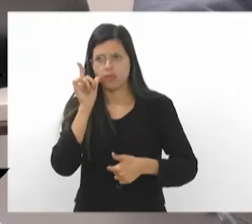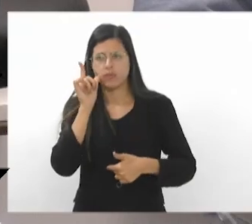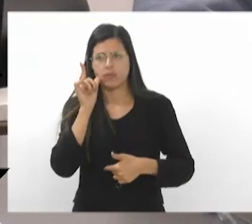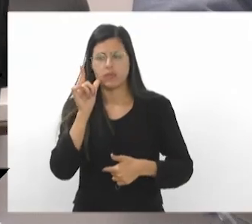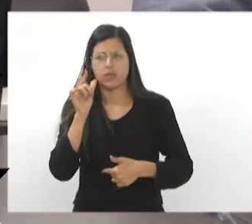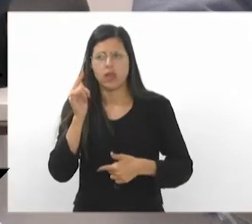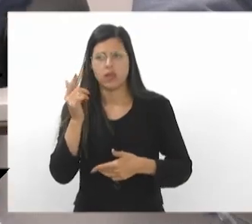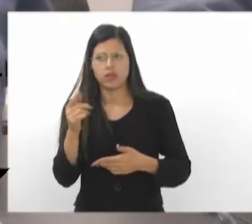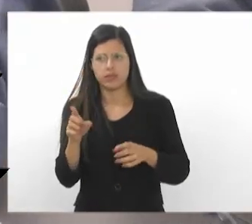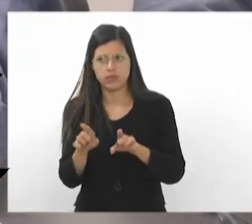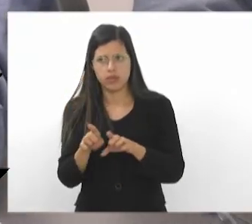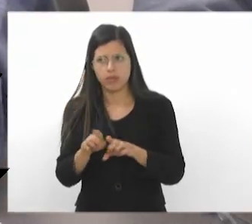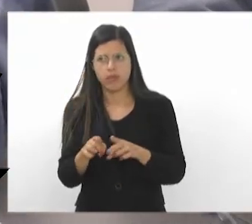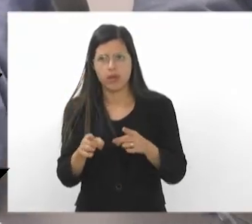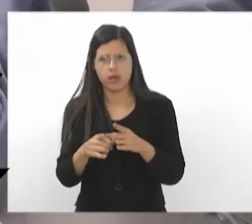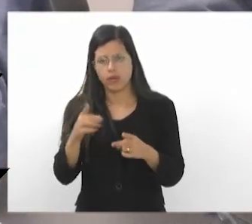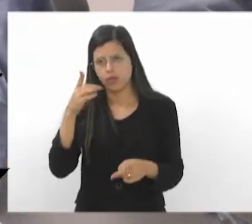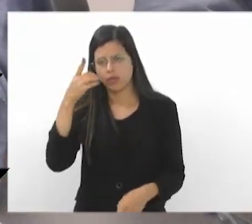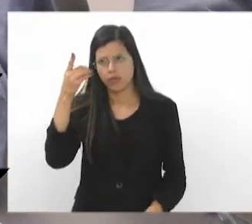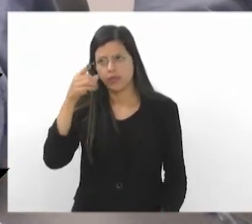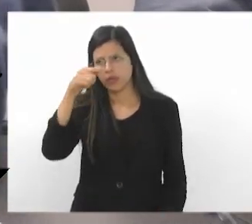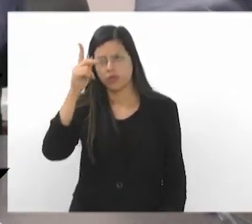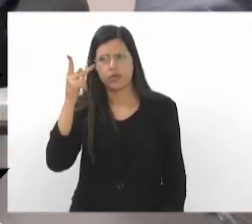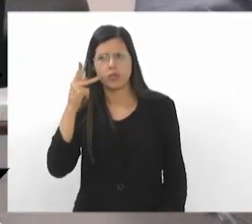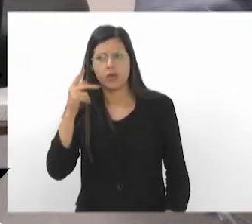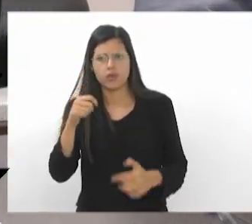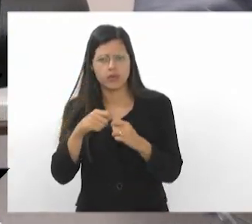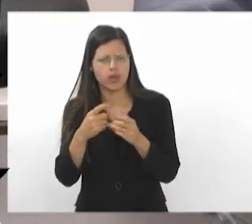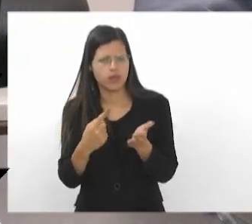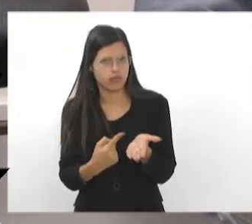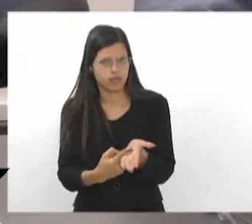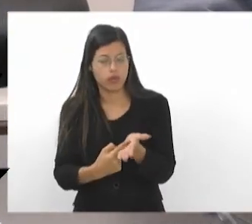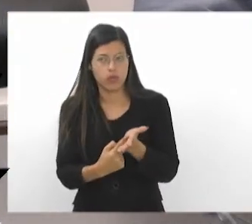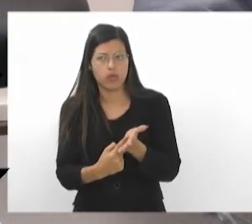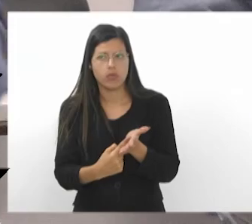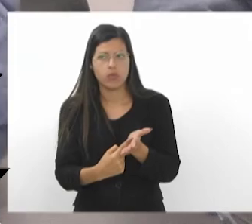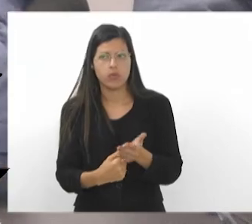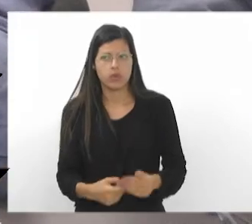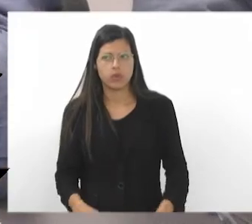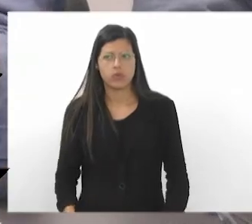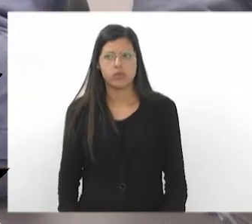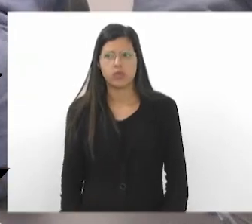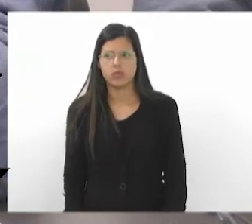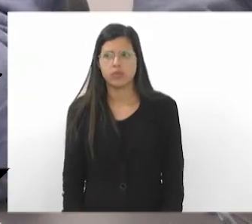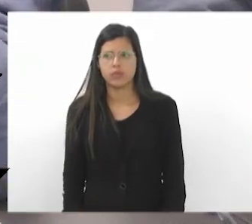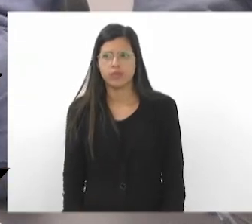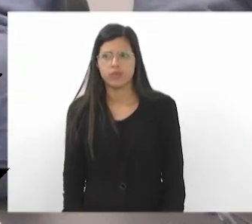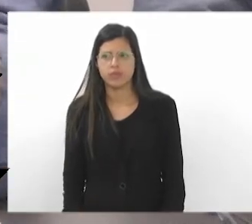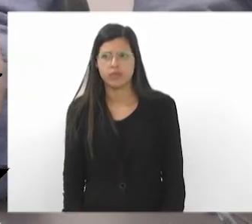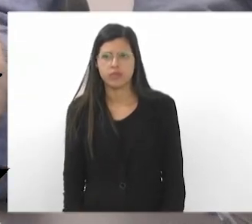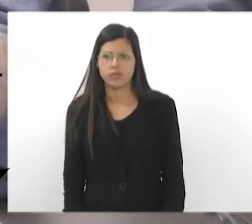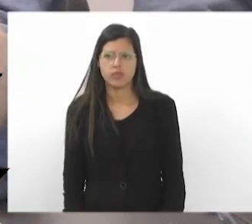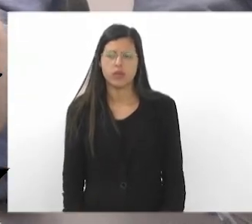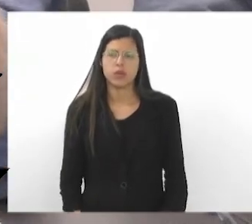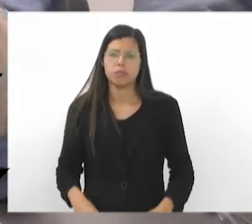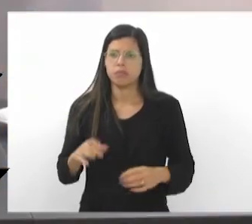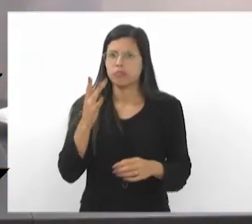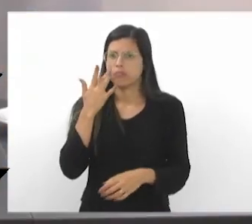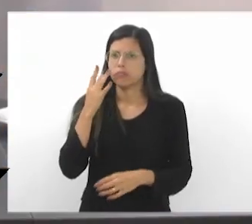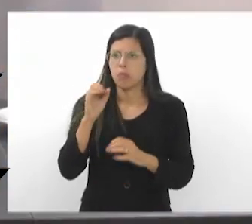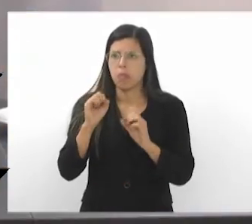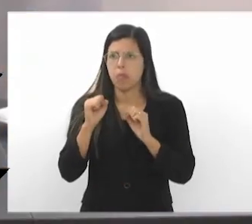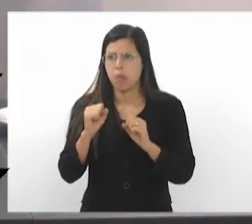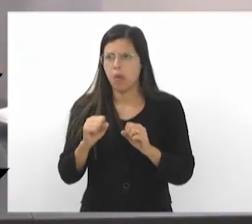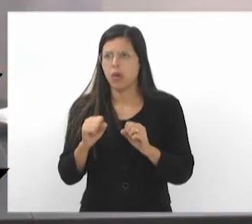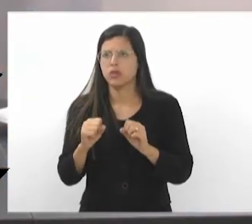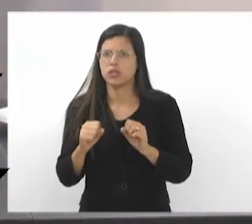deputado Luiz Paulo fizeram aquele bom acordo. Então, só queria... Acho que vale uma medida mais drástica de nossa parte, uma moção de repúdio, algo do pois